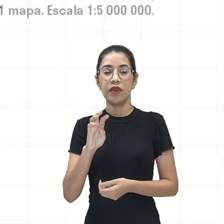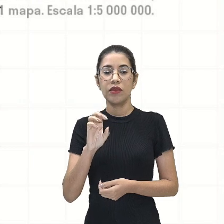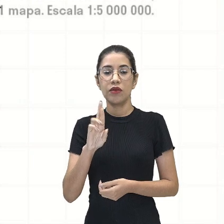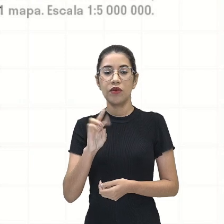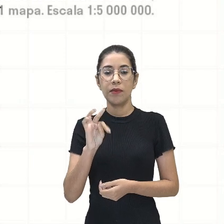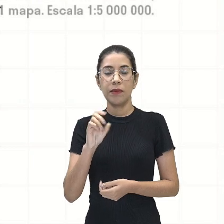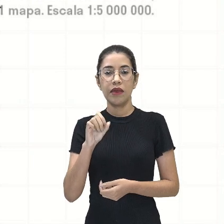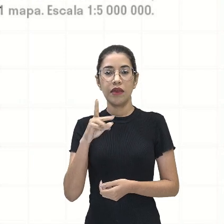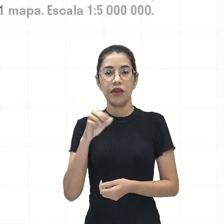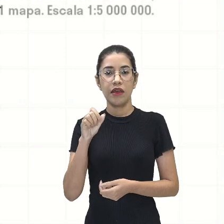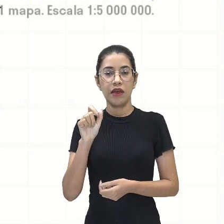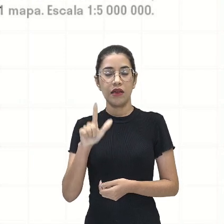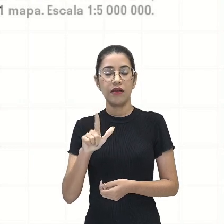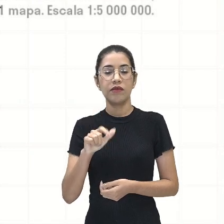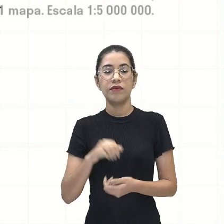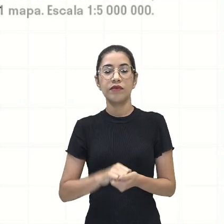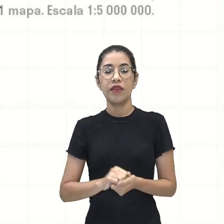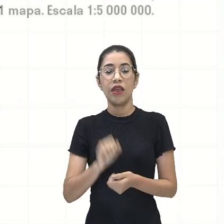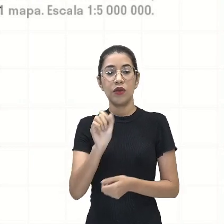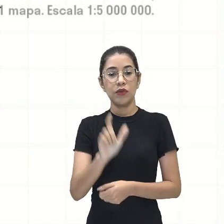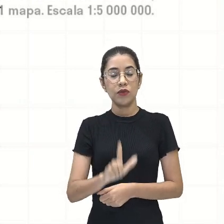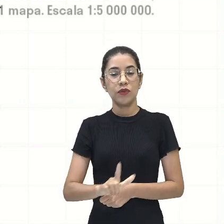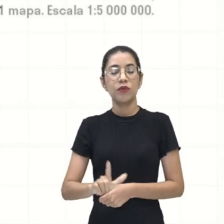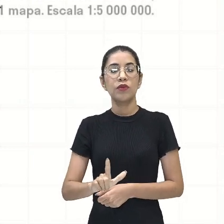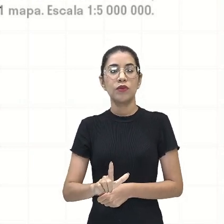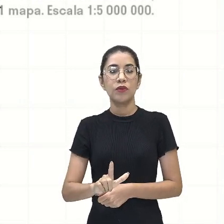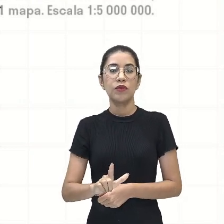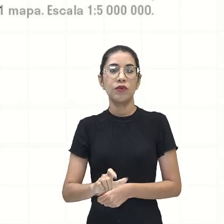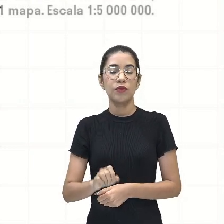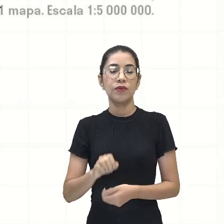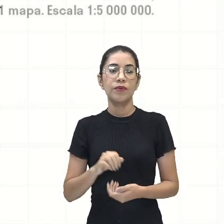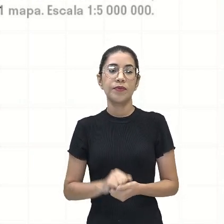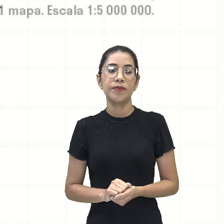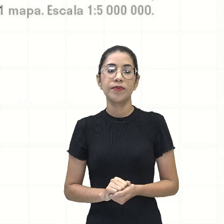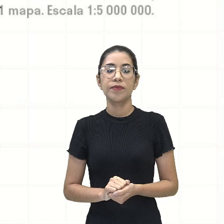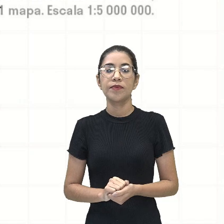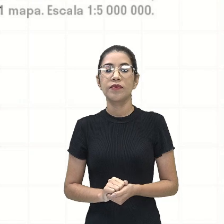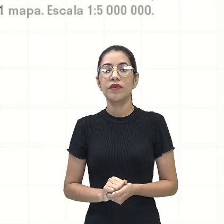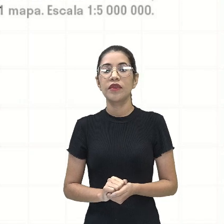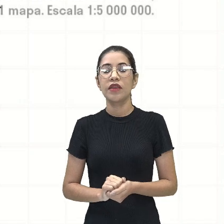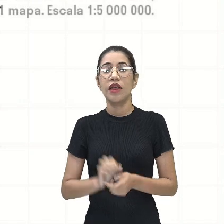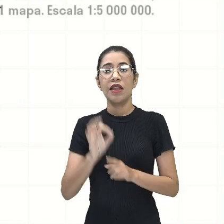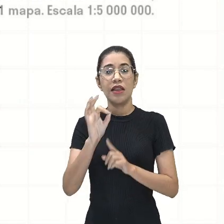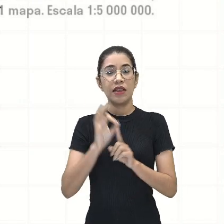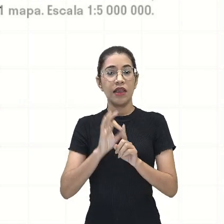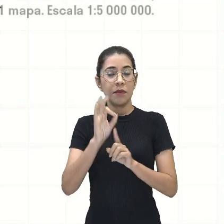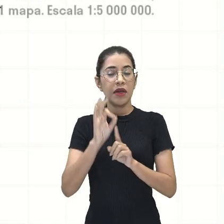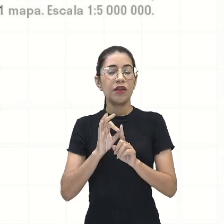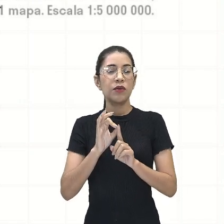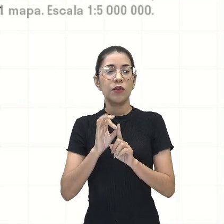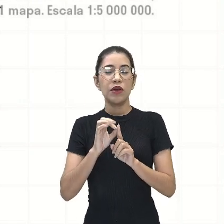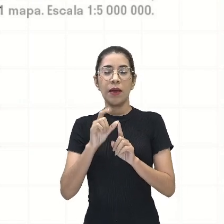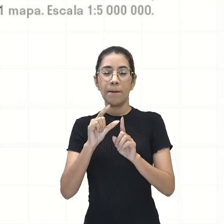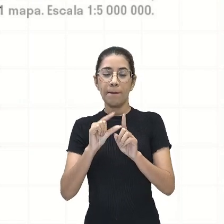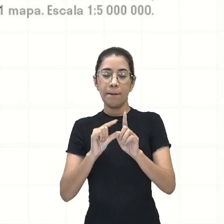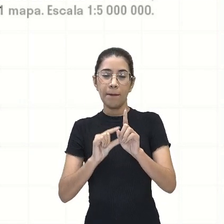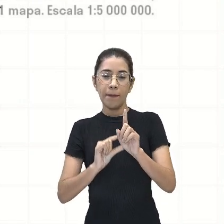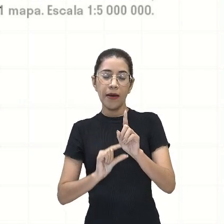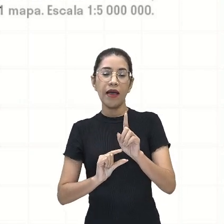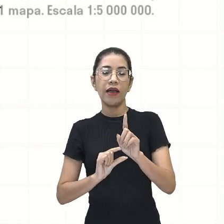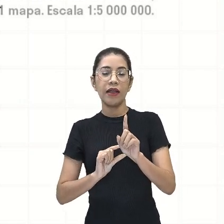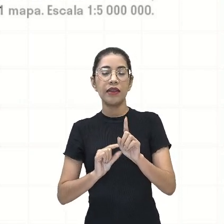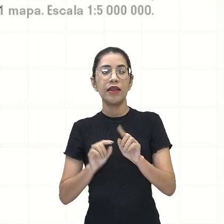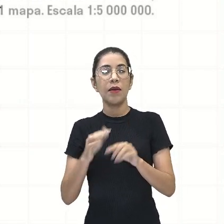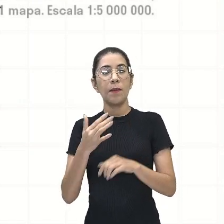aí a região sul do Brasil, tá? Onde se registram as menores temperaturas no nosso país. A